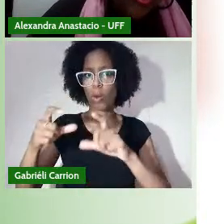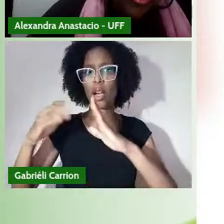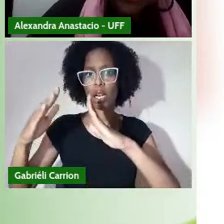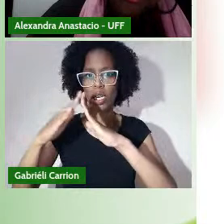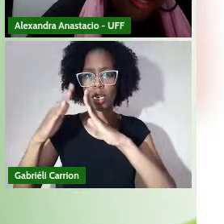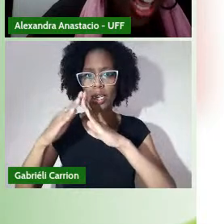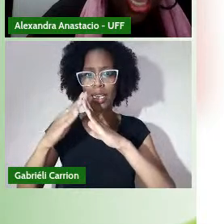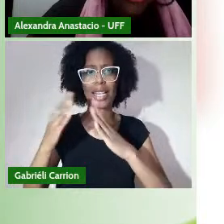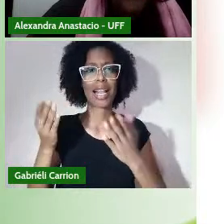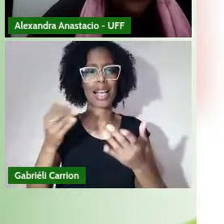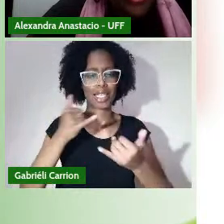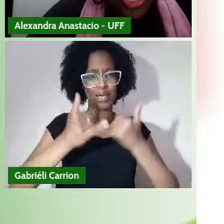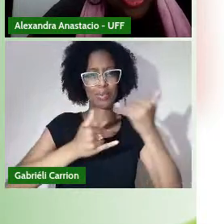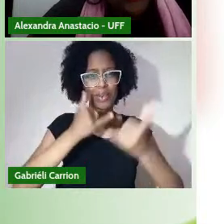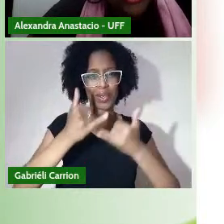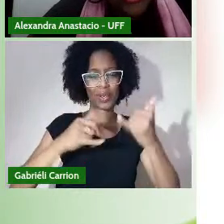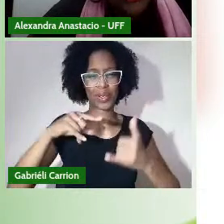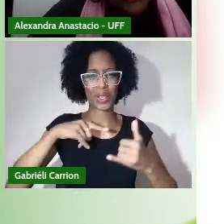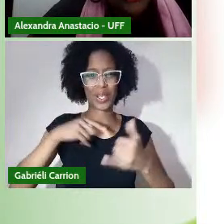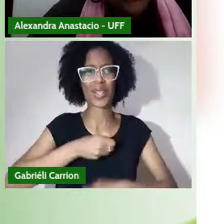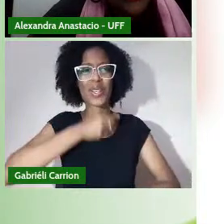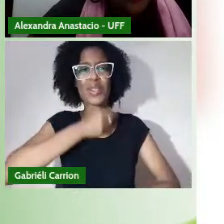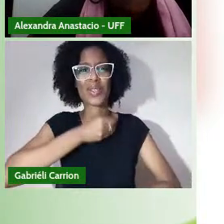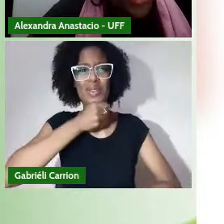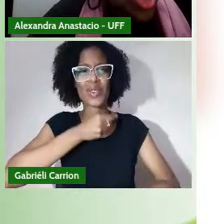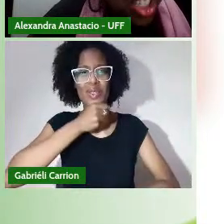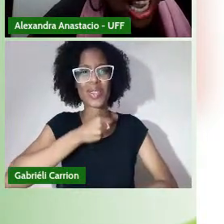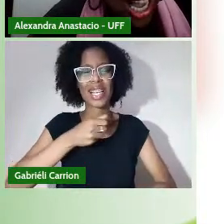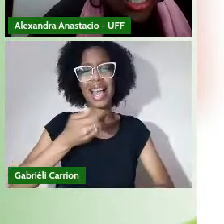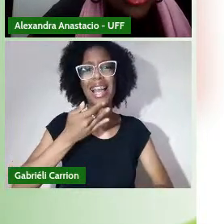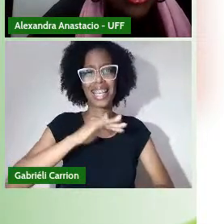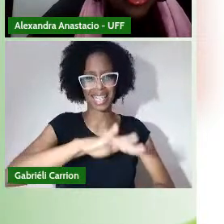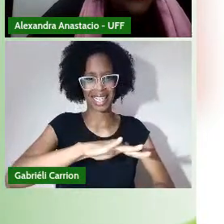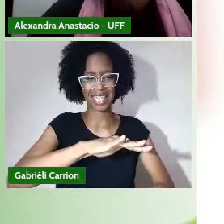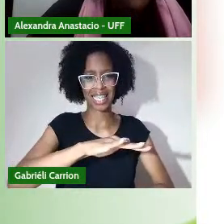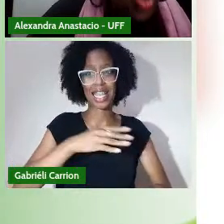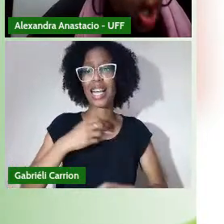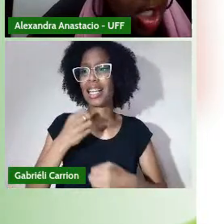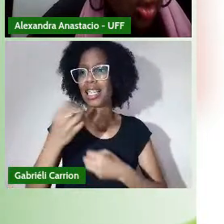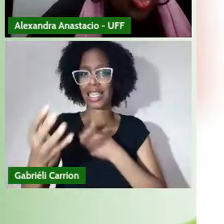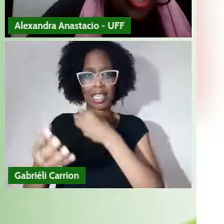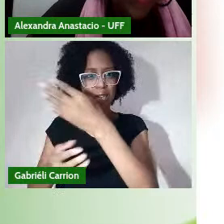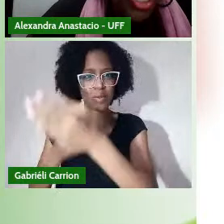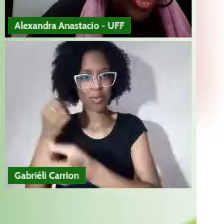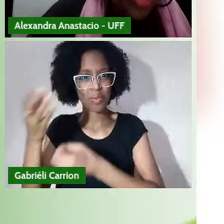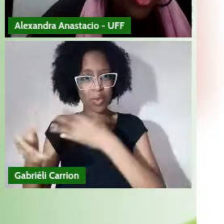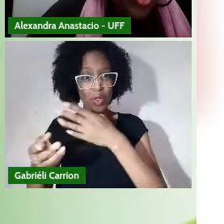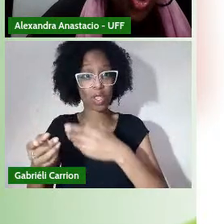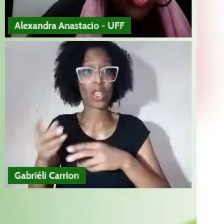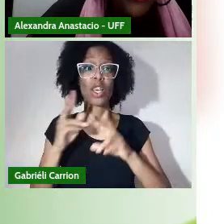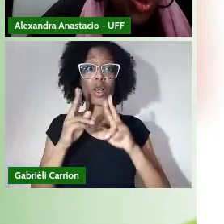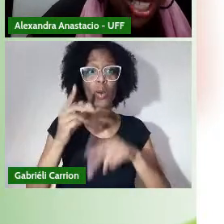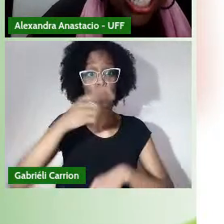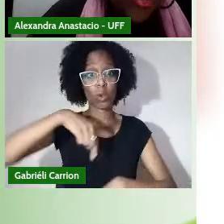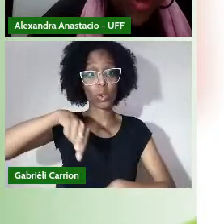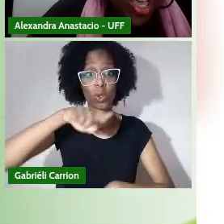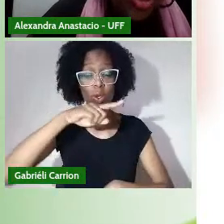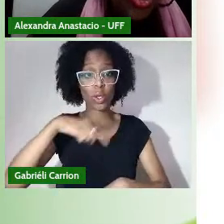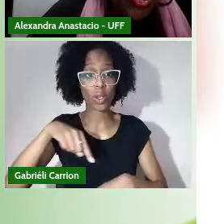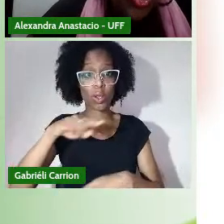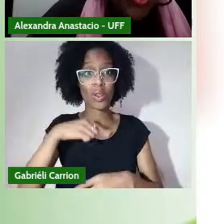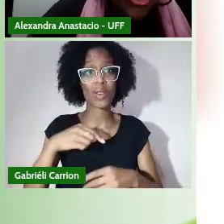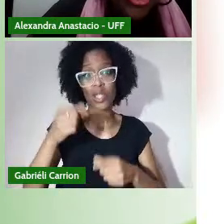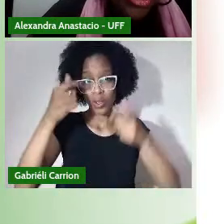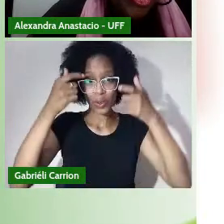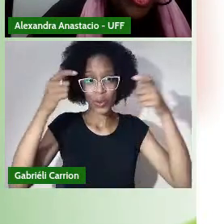brinquedos velhos, usados, dessa criança, compartilhar, assim como nós compartilhamos o nosso